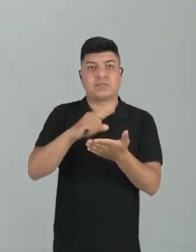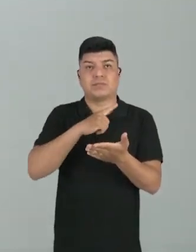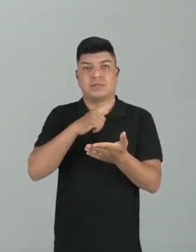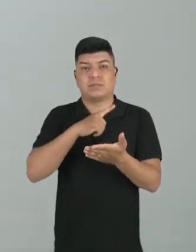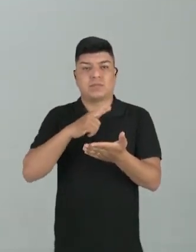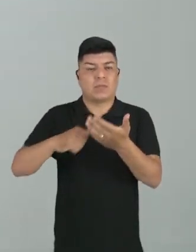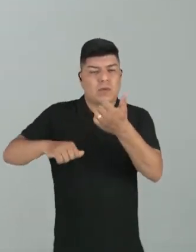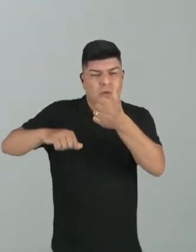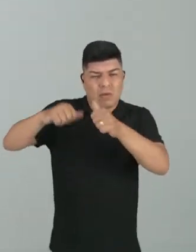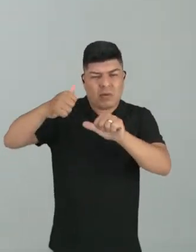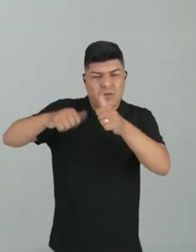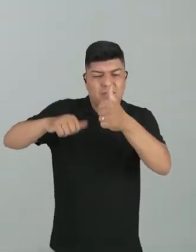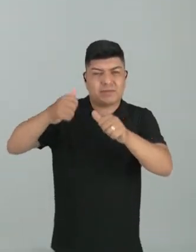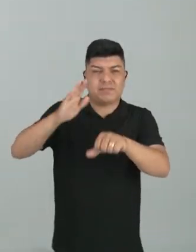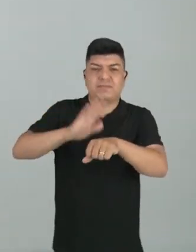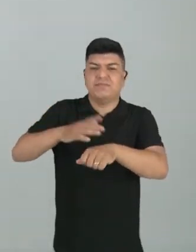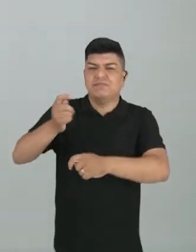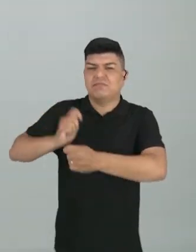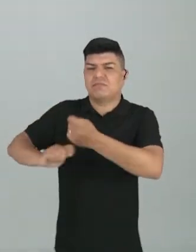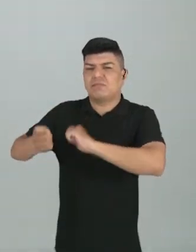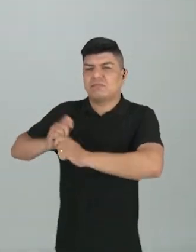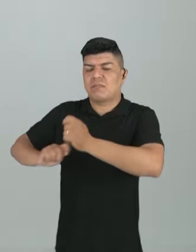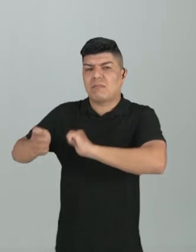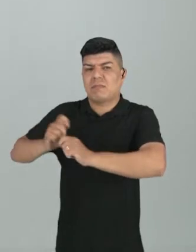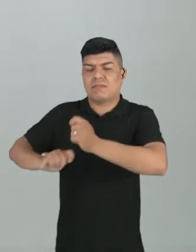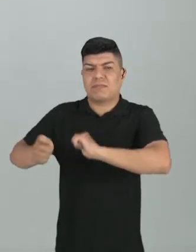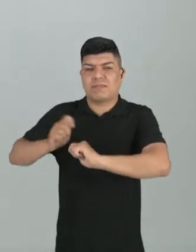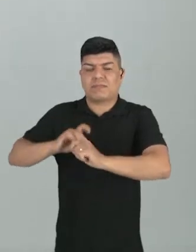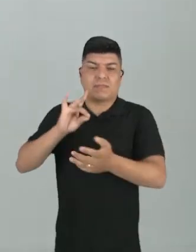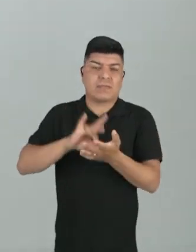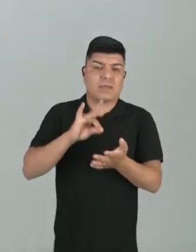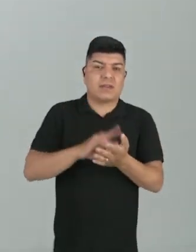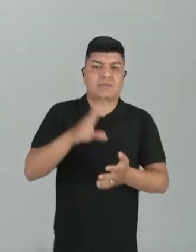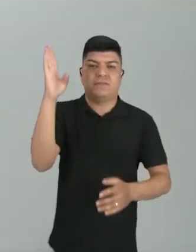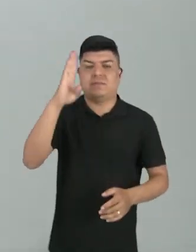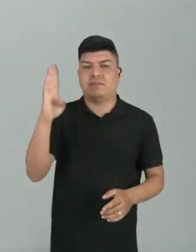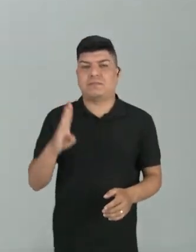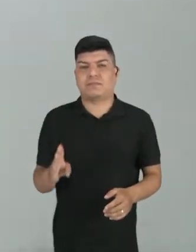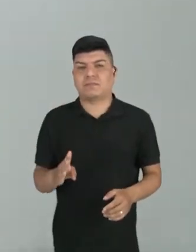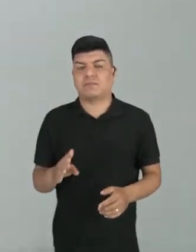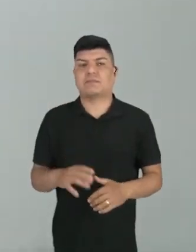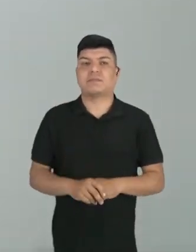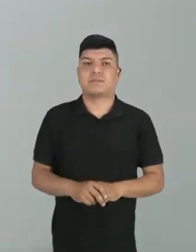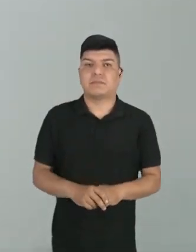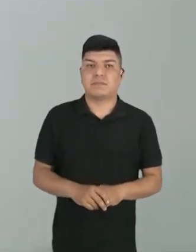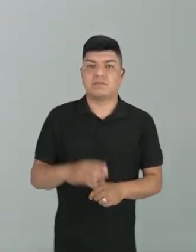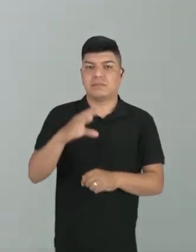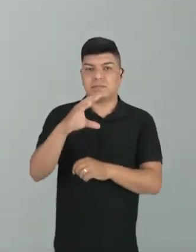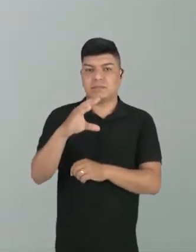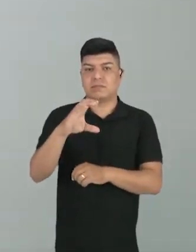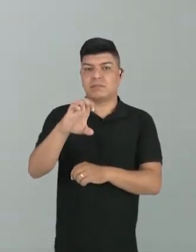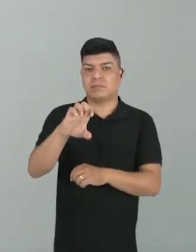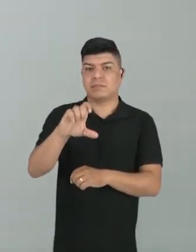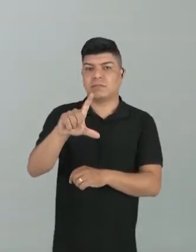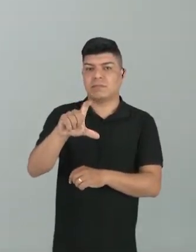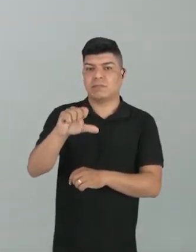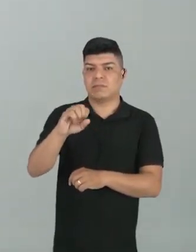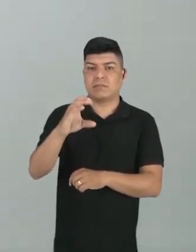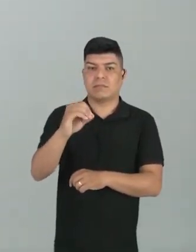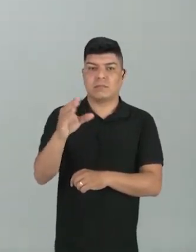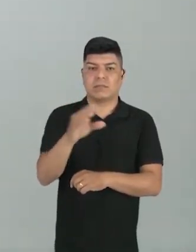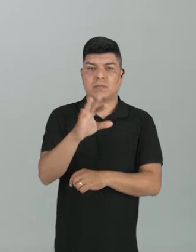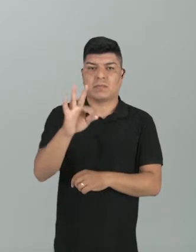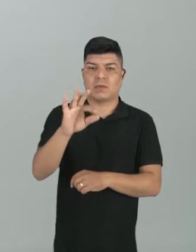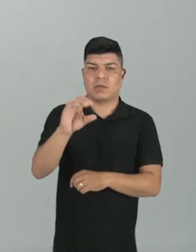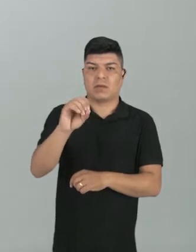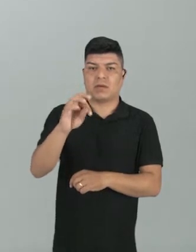uma análise mais econômica a respeito da realidade brasileira, como é o caso de Celso Furtado, ele escreve